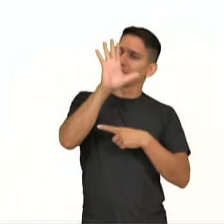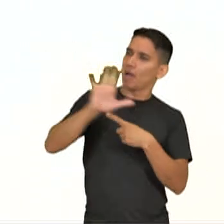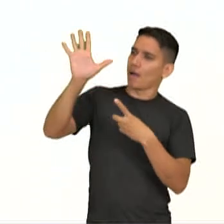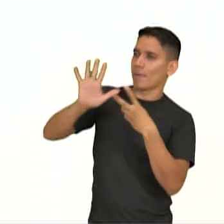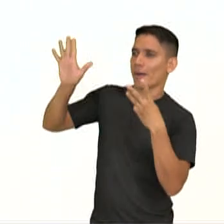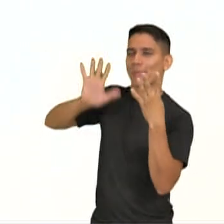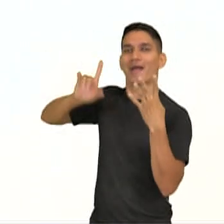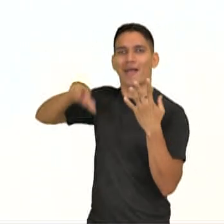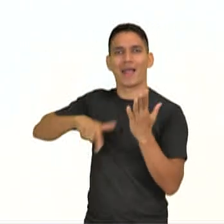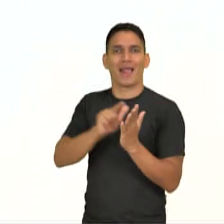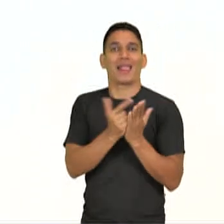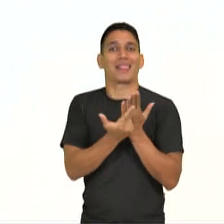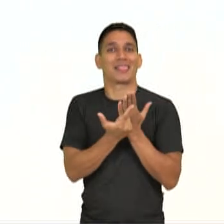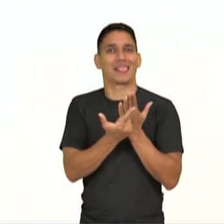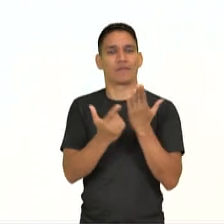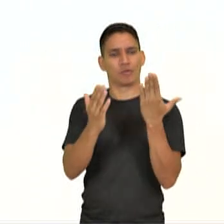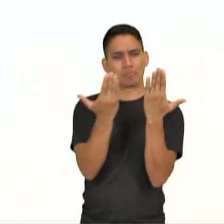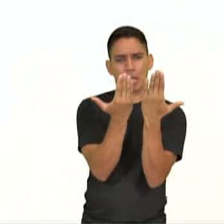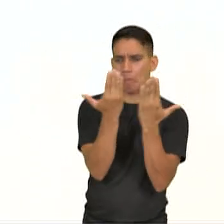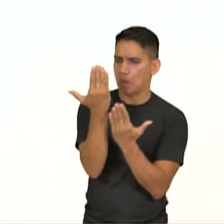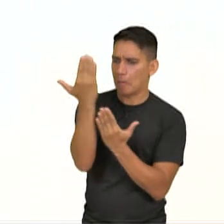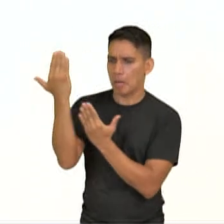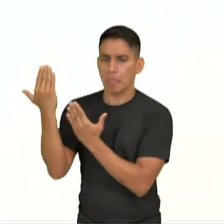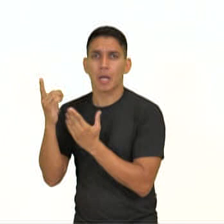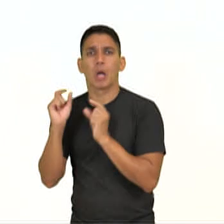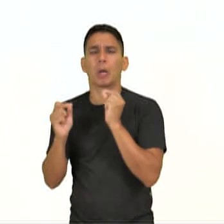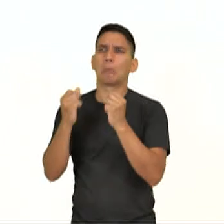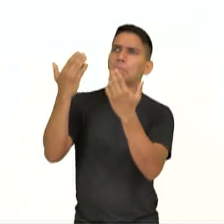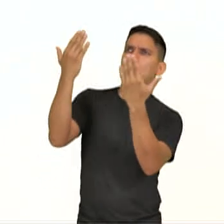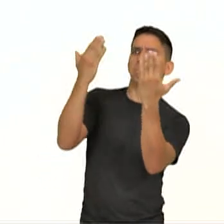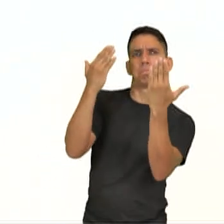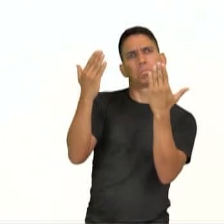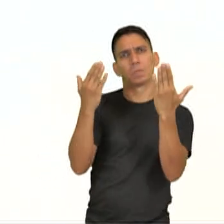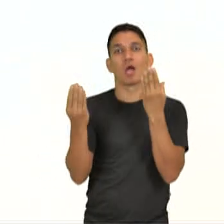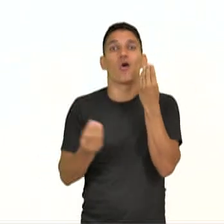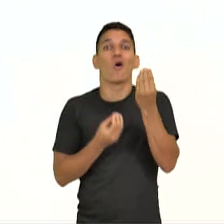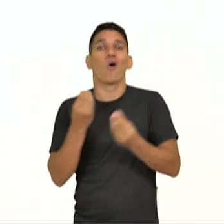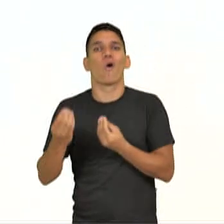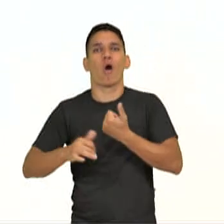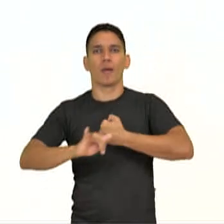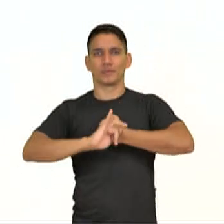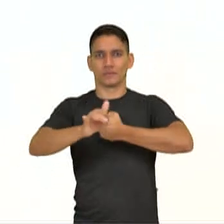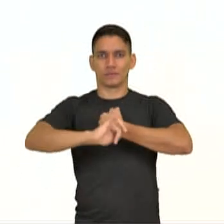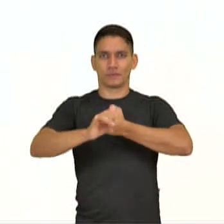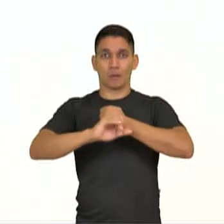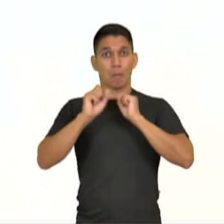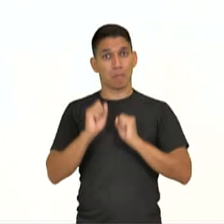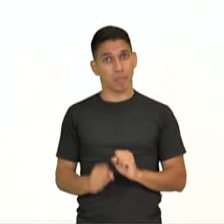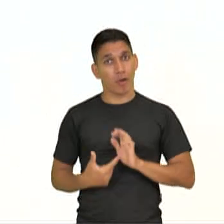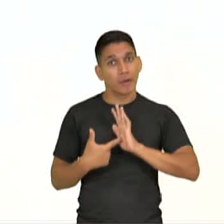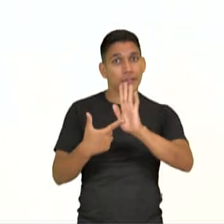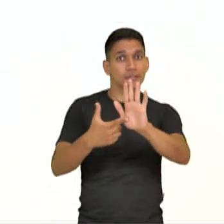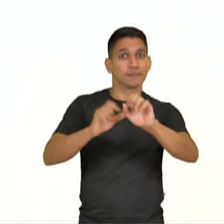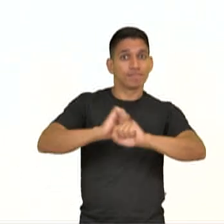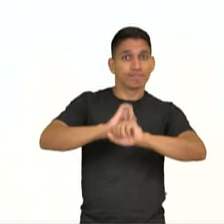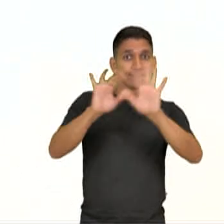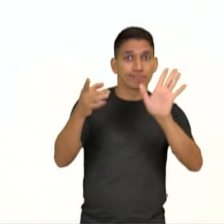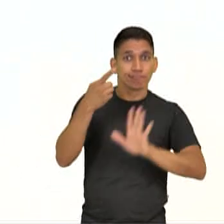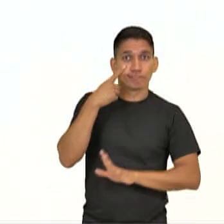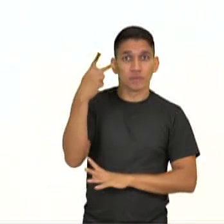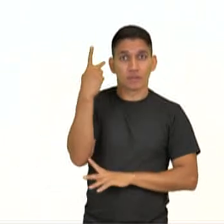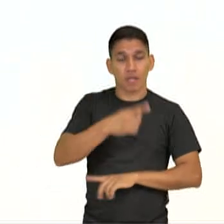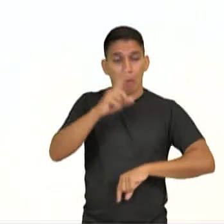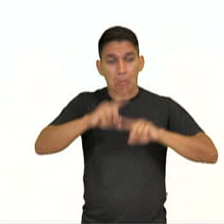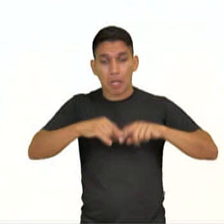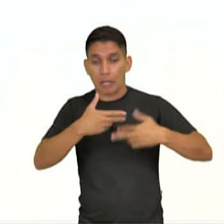livros para vocês terem uma noção, né, de como que essas crônicas podem aparecer aí nos